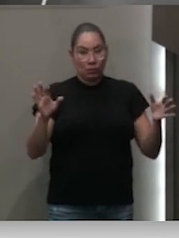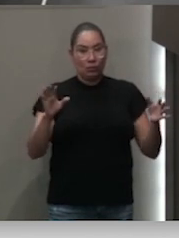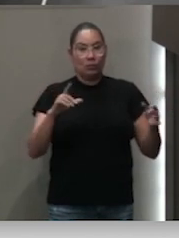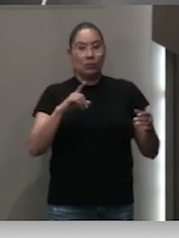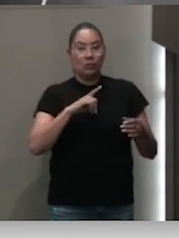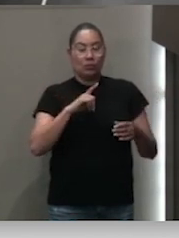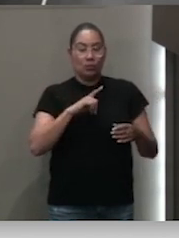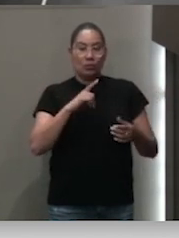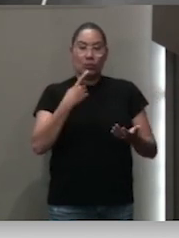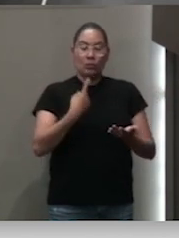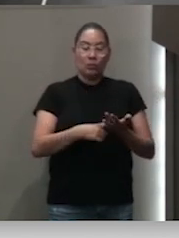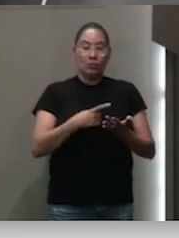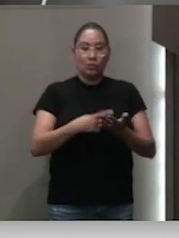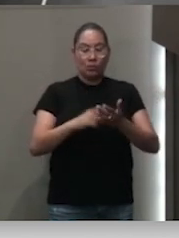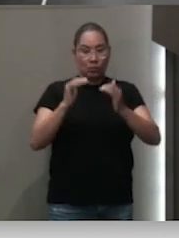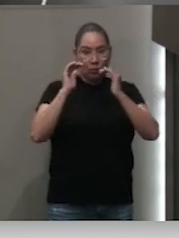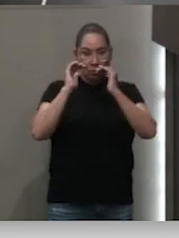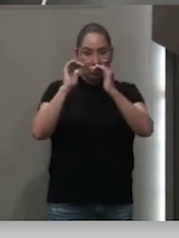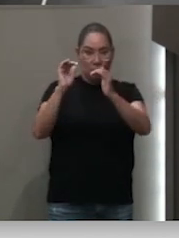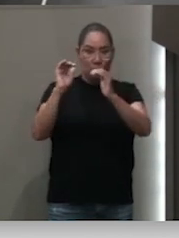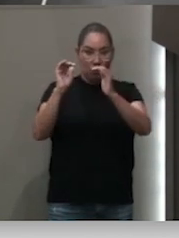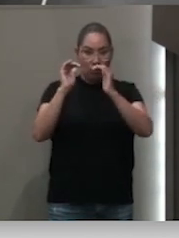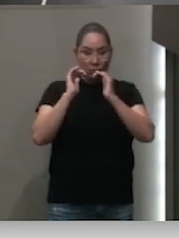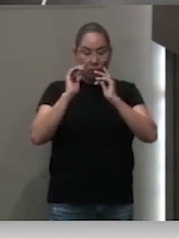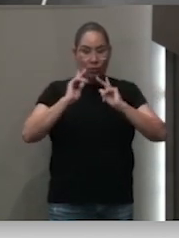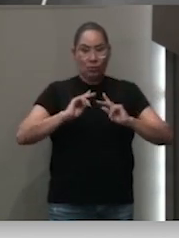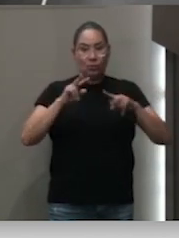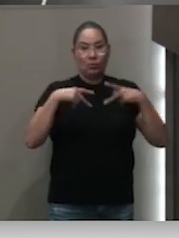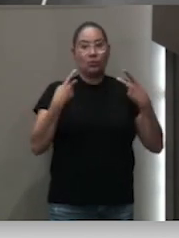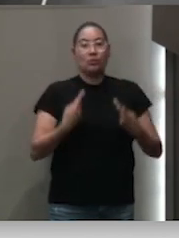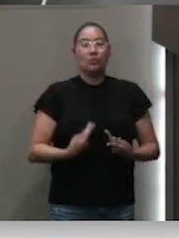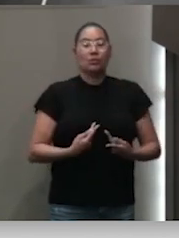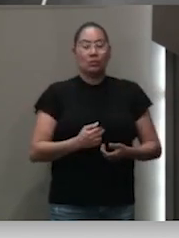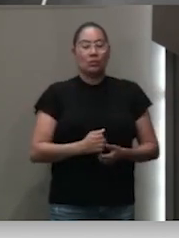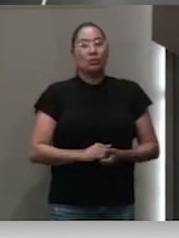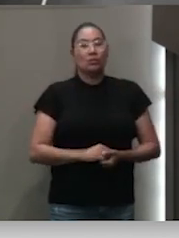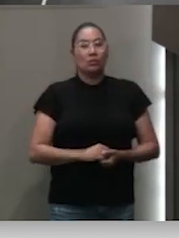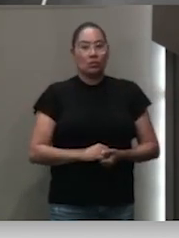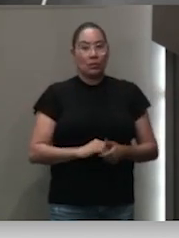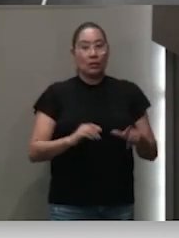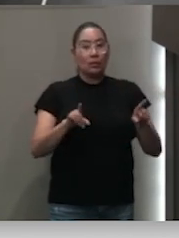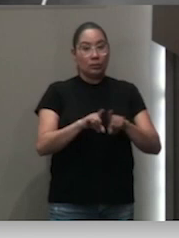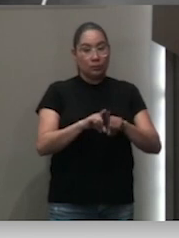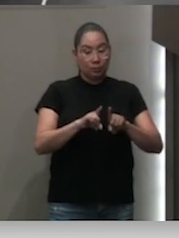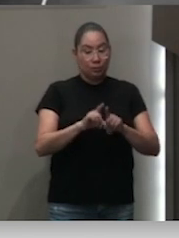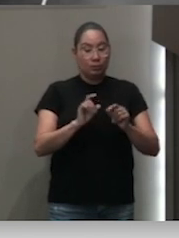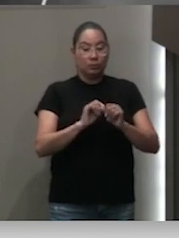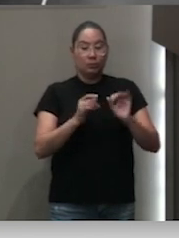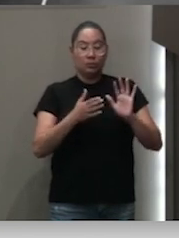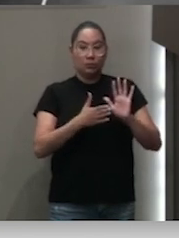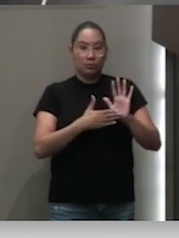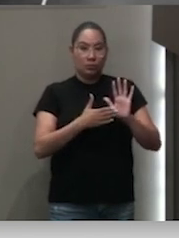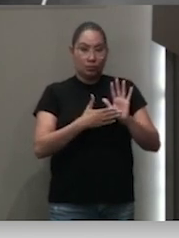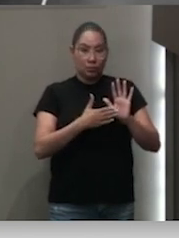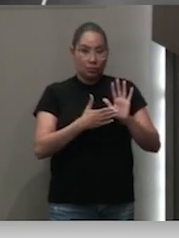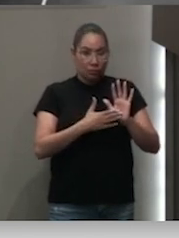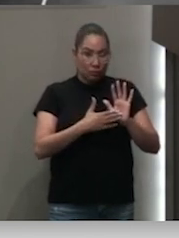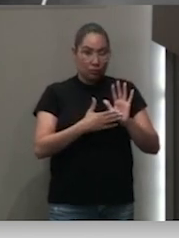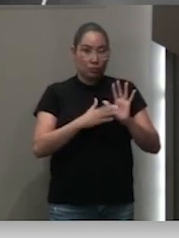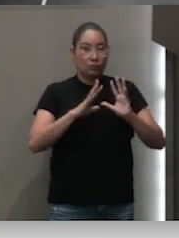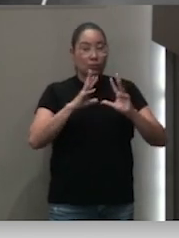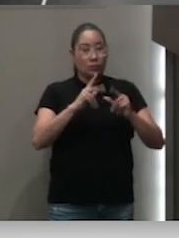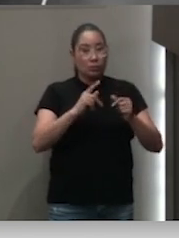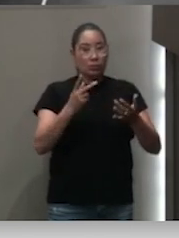compromisso com o respeito à pessoa humana e também propusemos tendo em visto o que